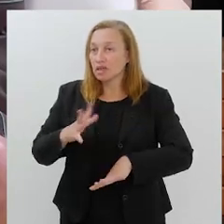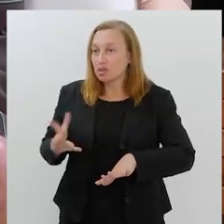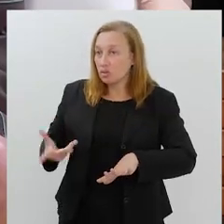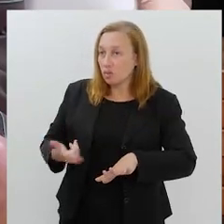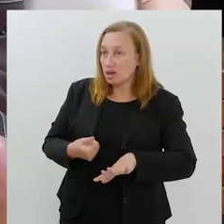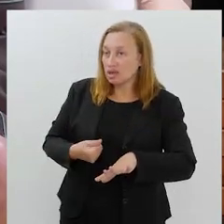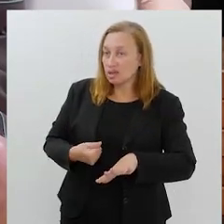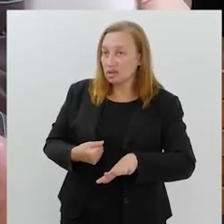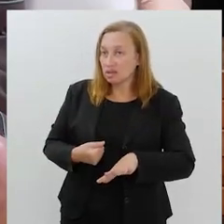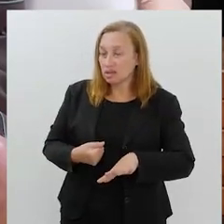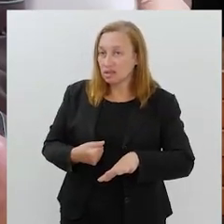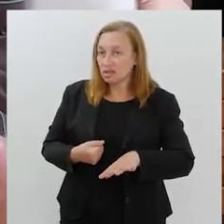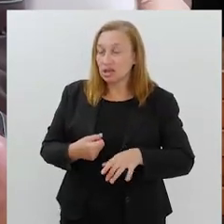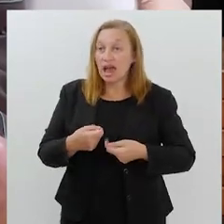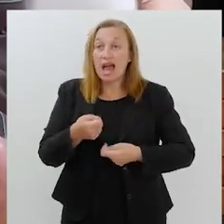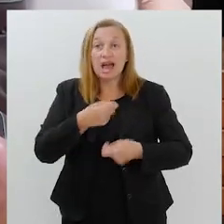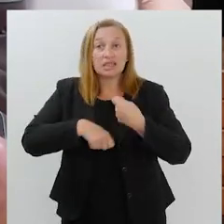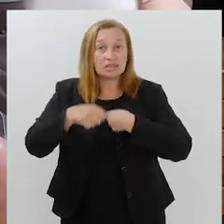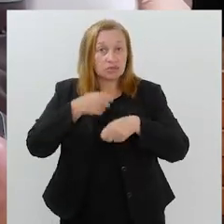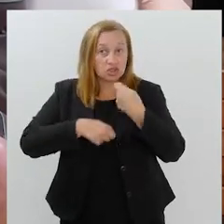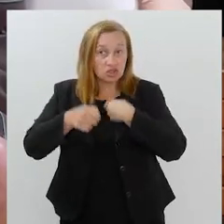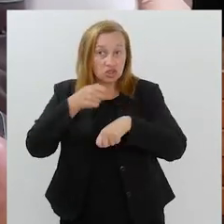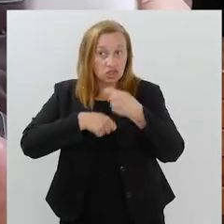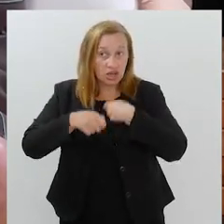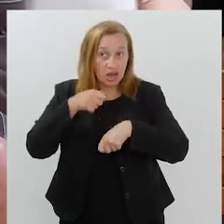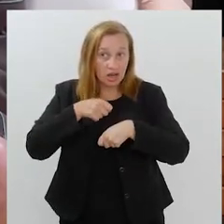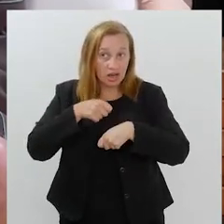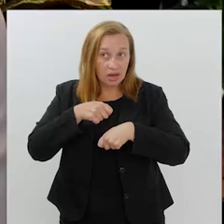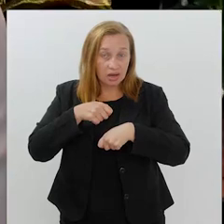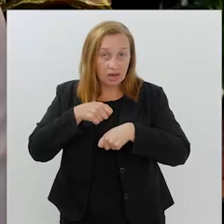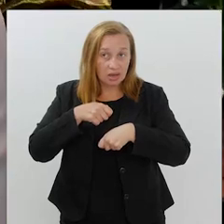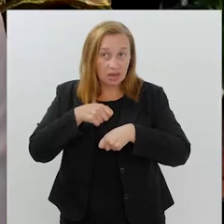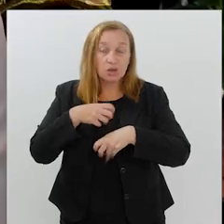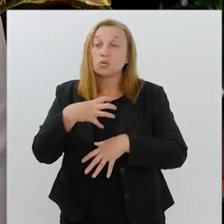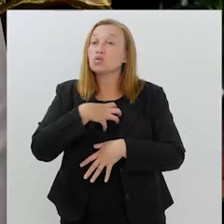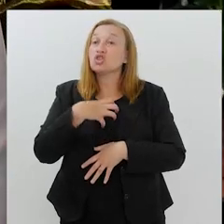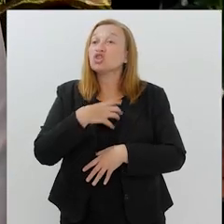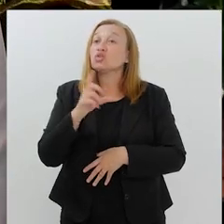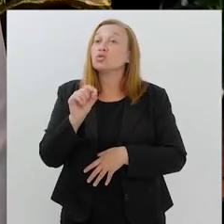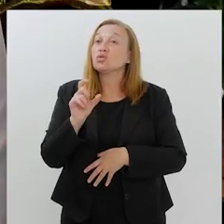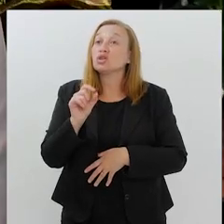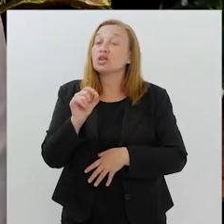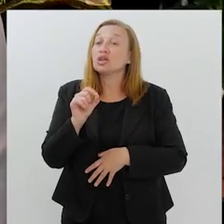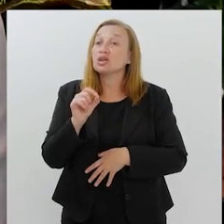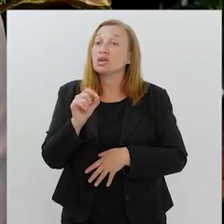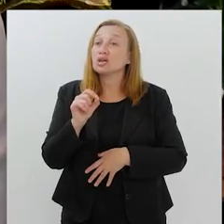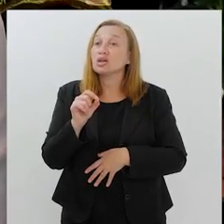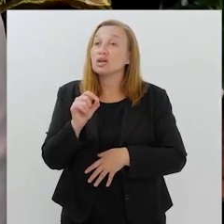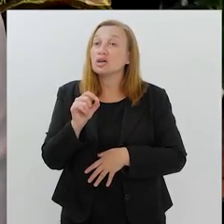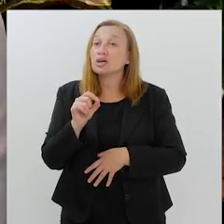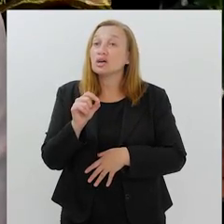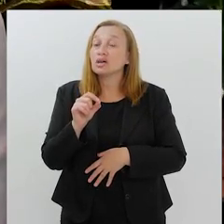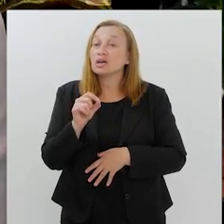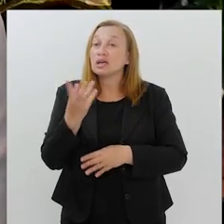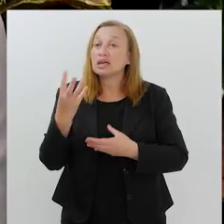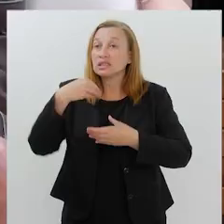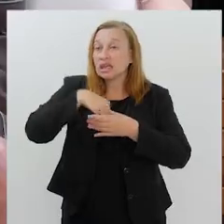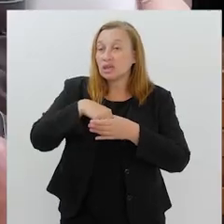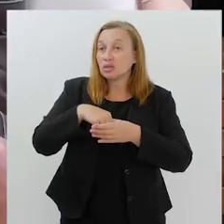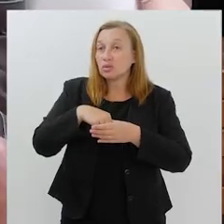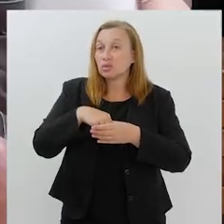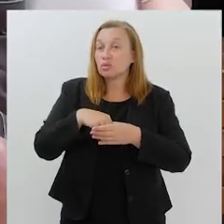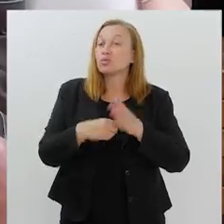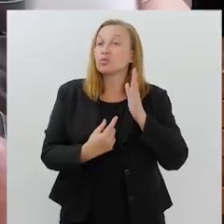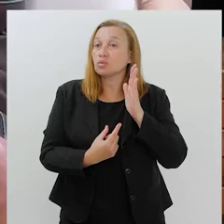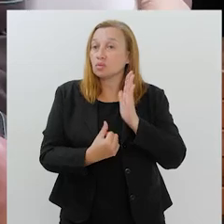que tem mais condições de gerenciar os processos produtivos sentido da busca da racionalidade produtiva